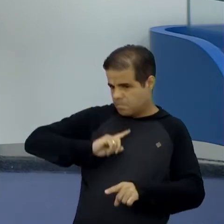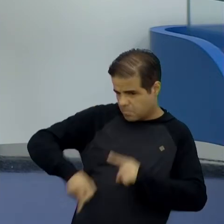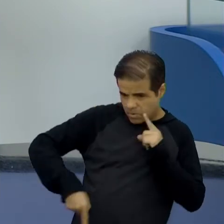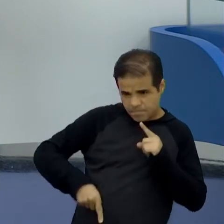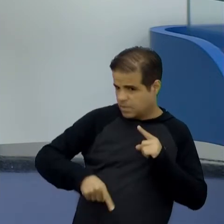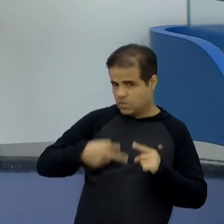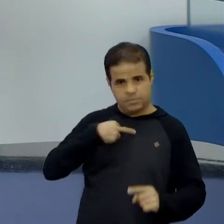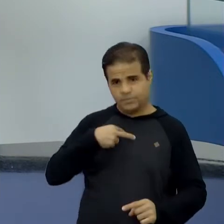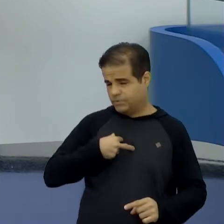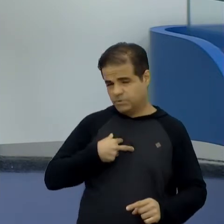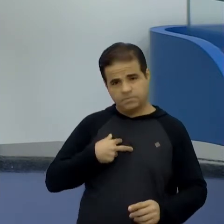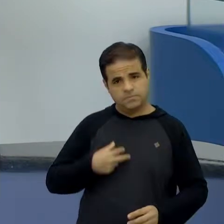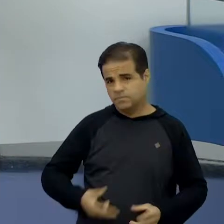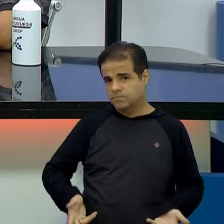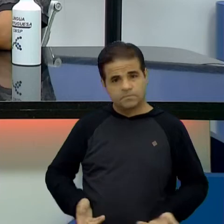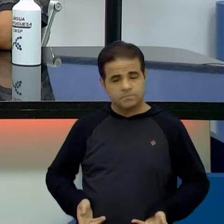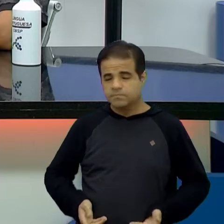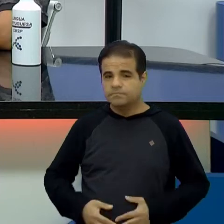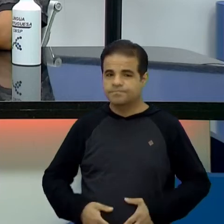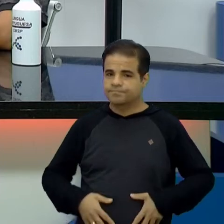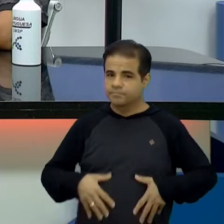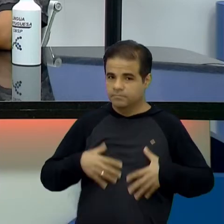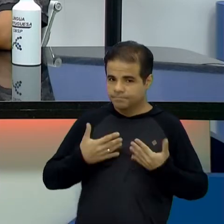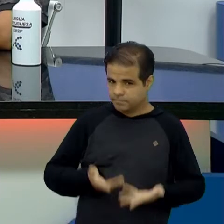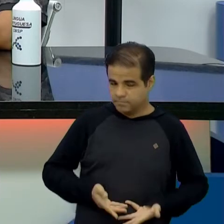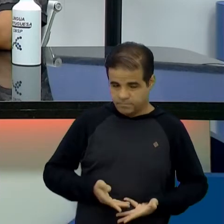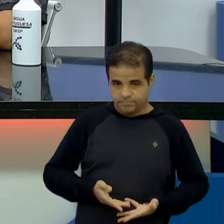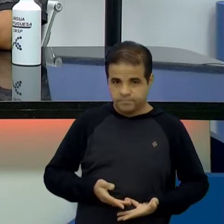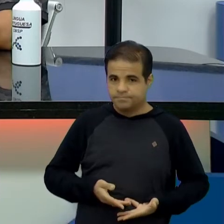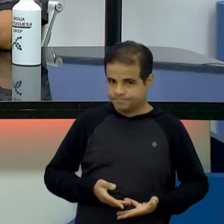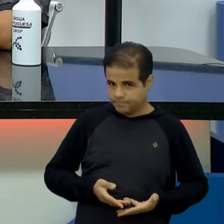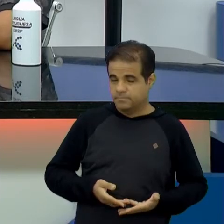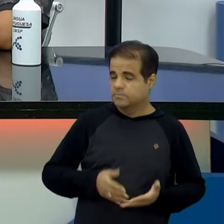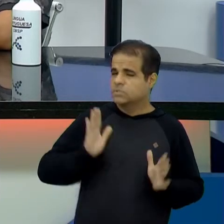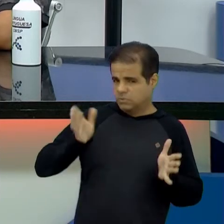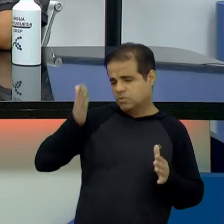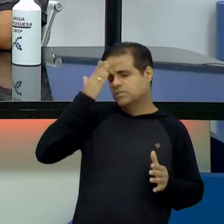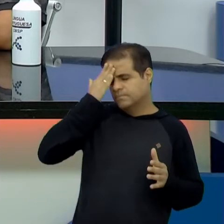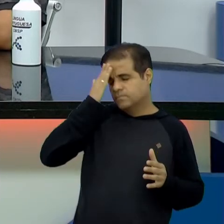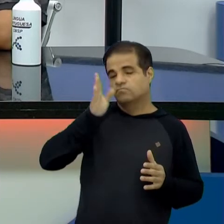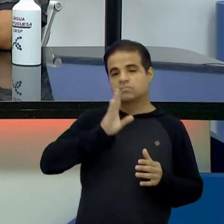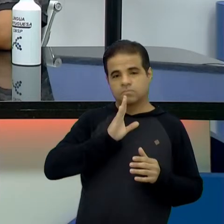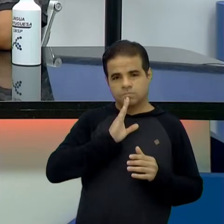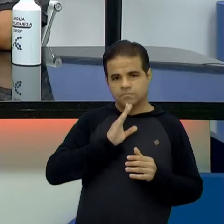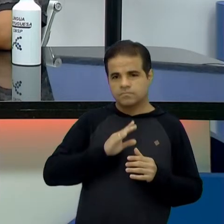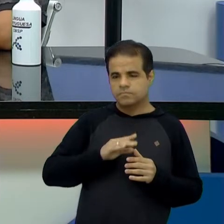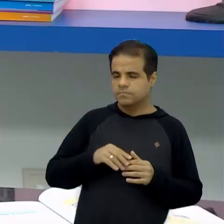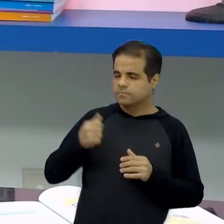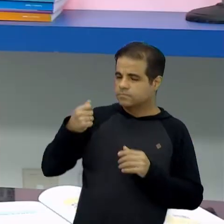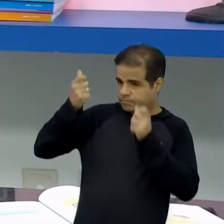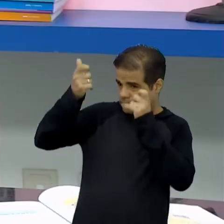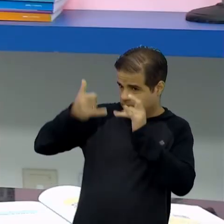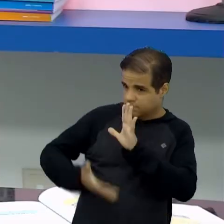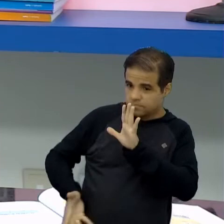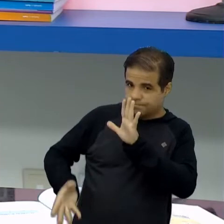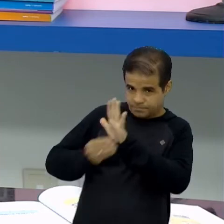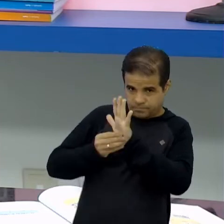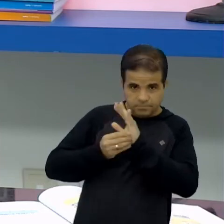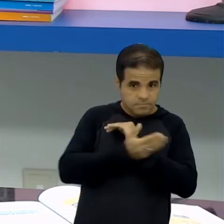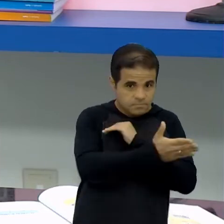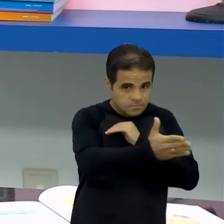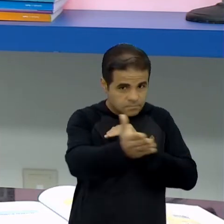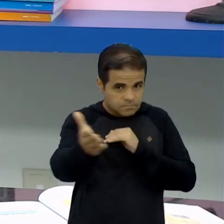você já eu falou passei sobre isso, a lei né? aqui, que é assim, eu era já proibida, conhecia, né? Então, você mas quando eu tive que retratar isso para